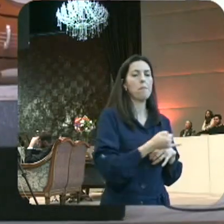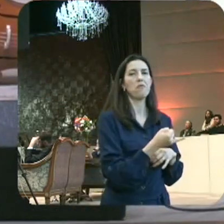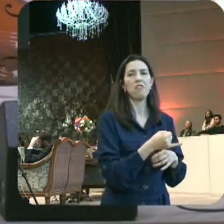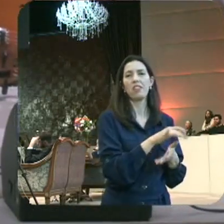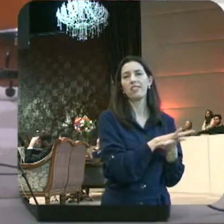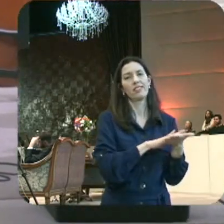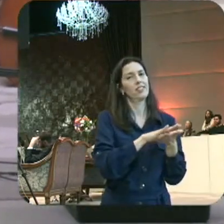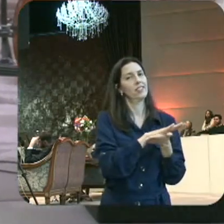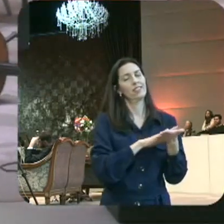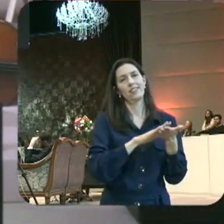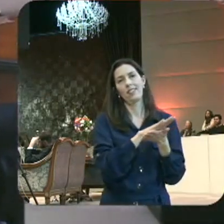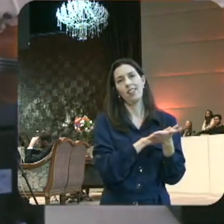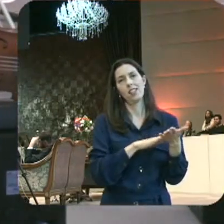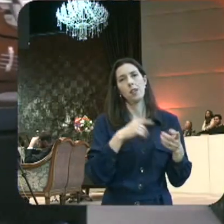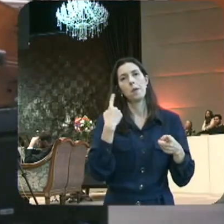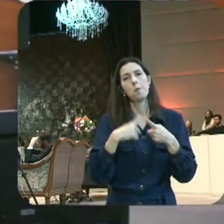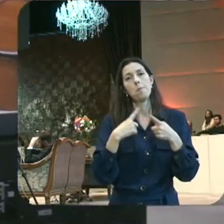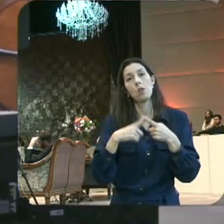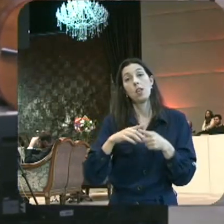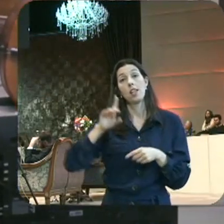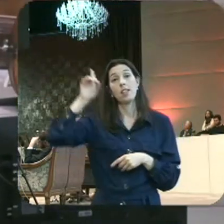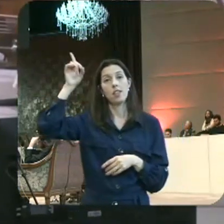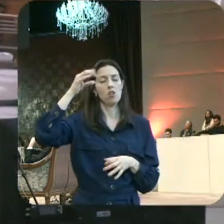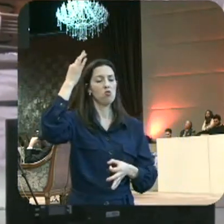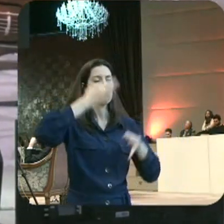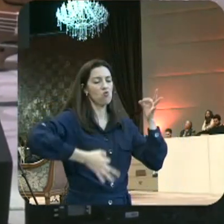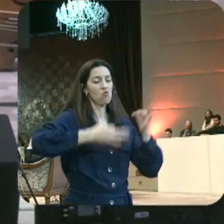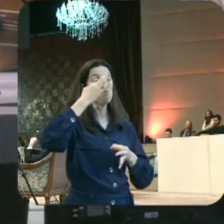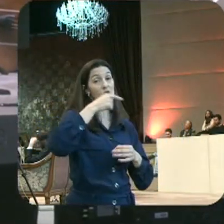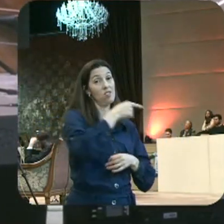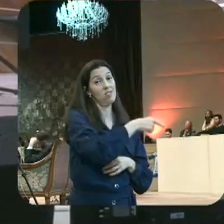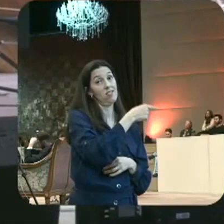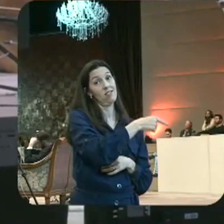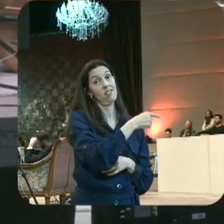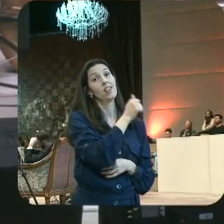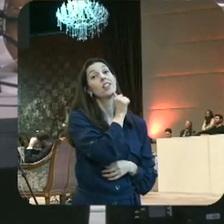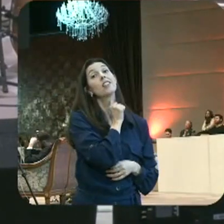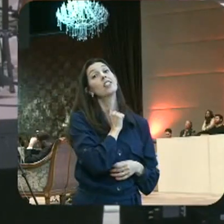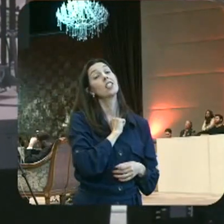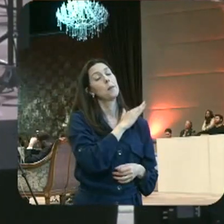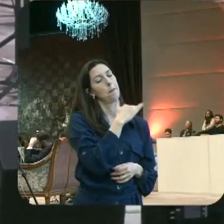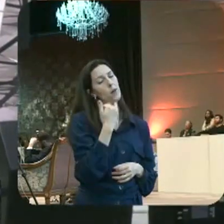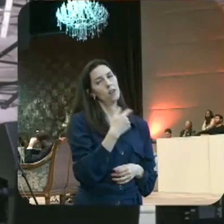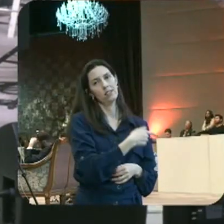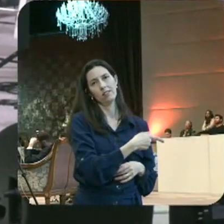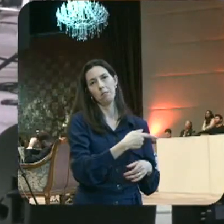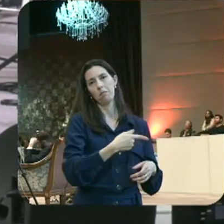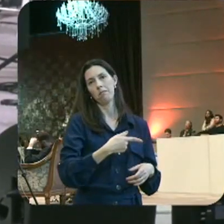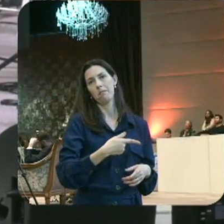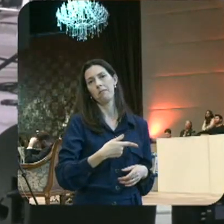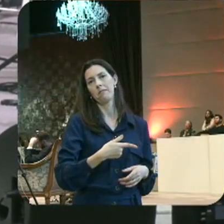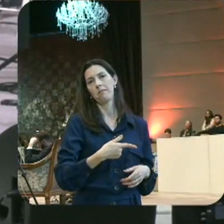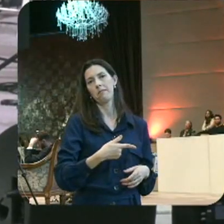vida, também veio. Segunda coisa que eu aprendo aqui nesse texto: